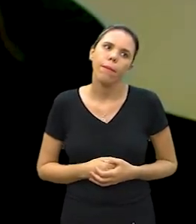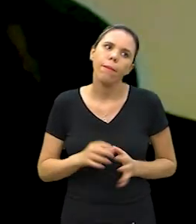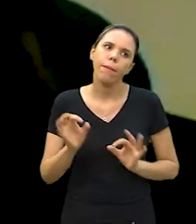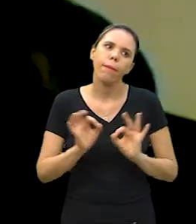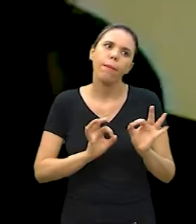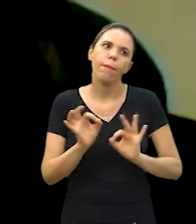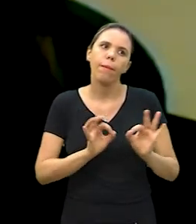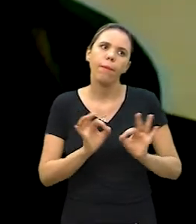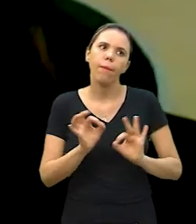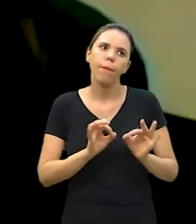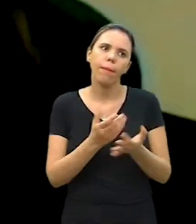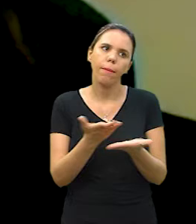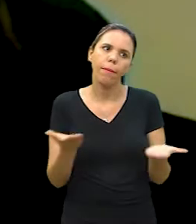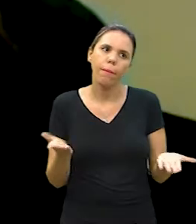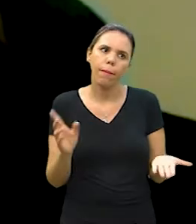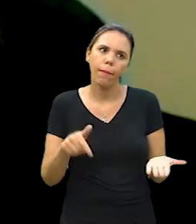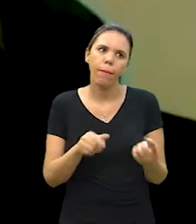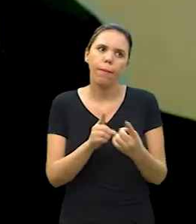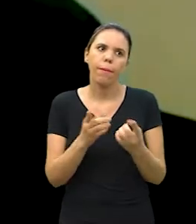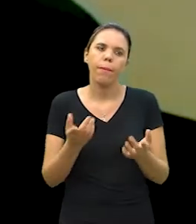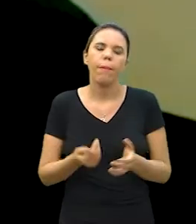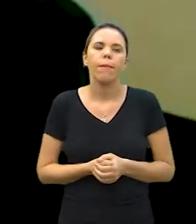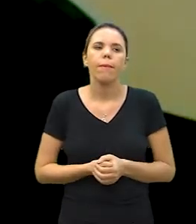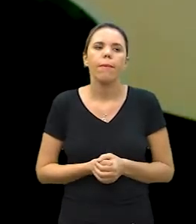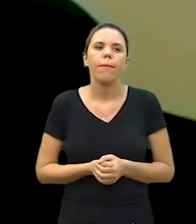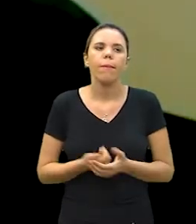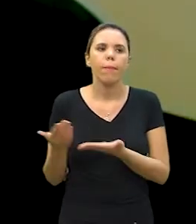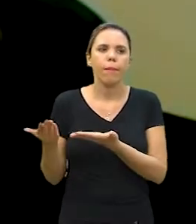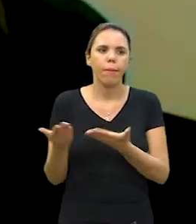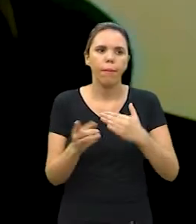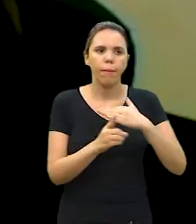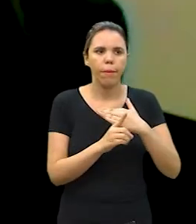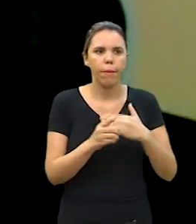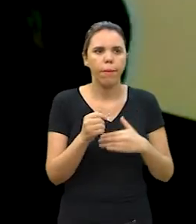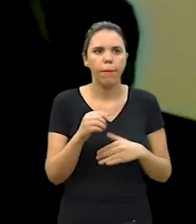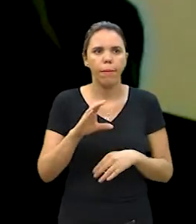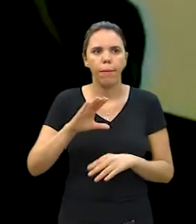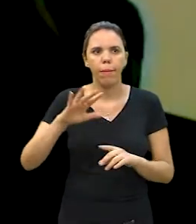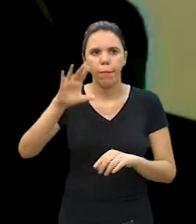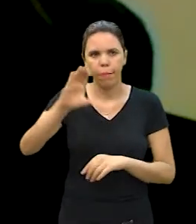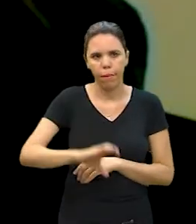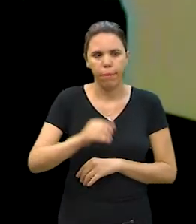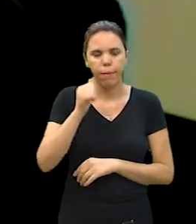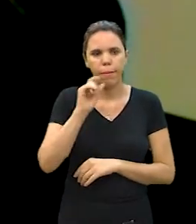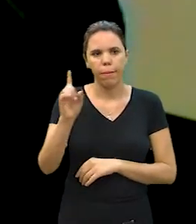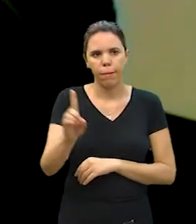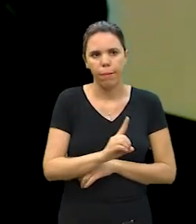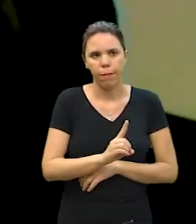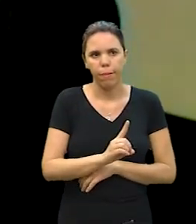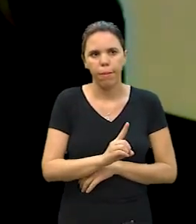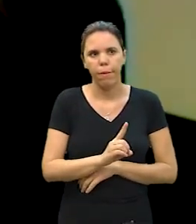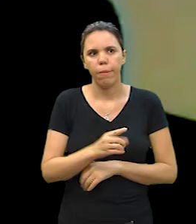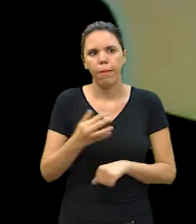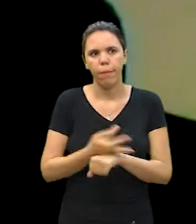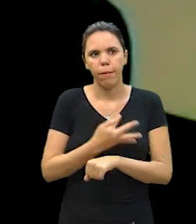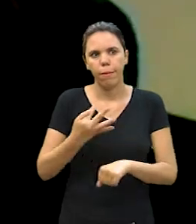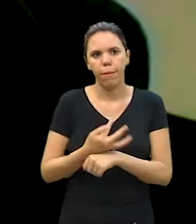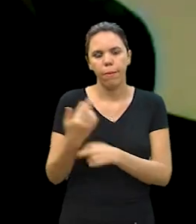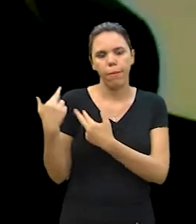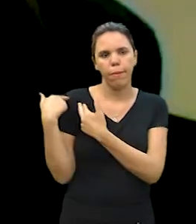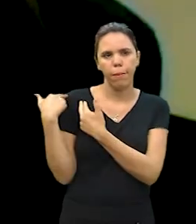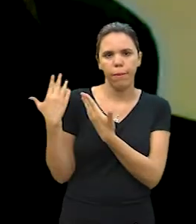sejam preparados para isso, né? Para esse atendimento, para essa recepção desta cidadã que chega com essa carga toda